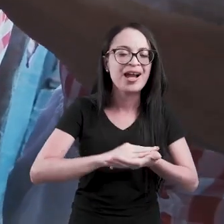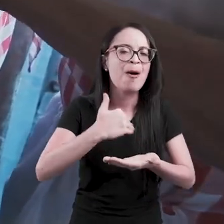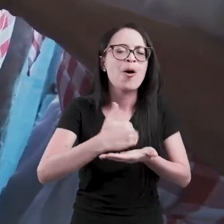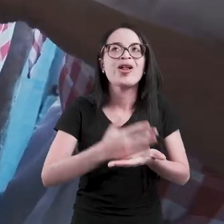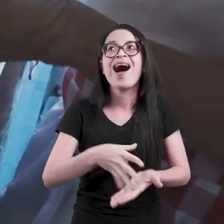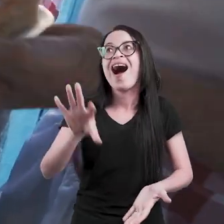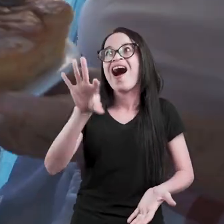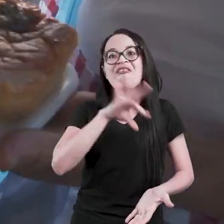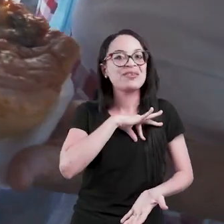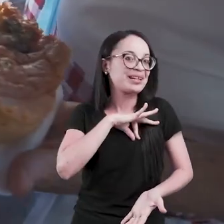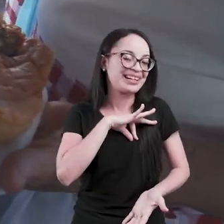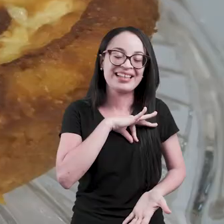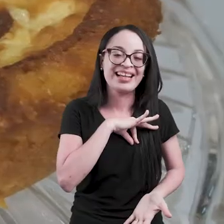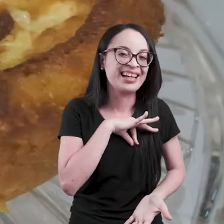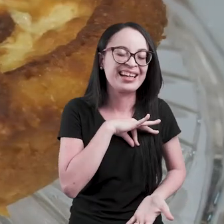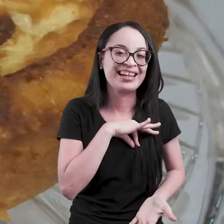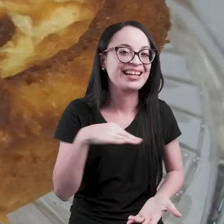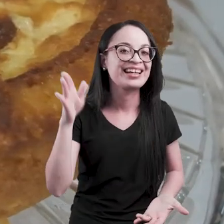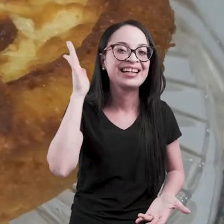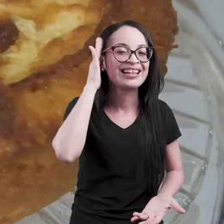bolos, Ave Maria.